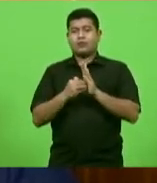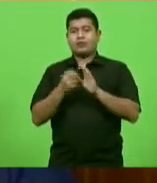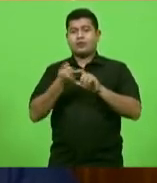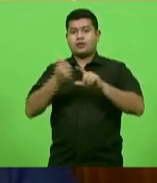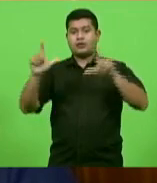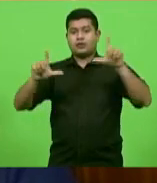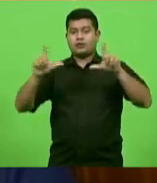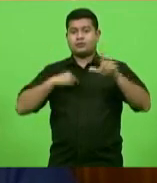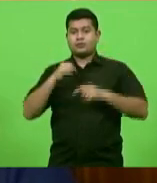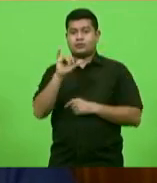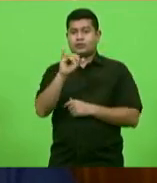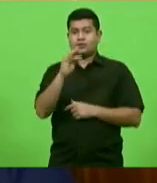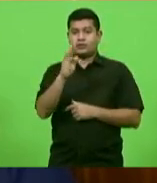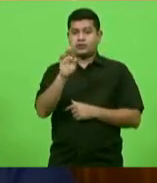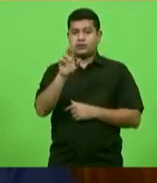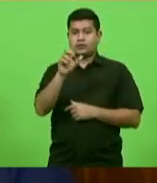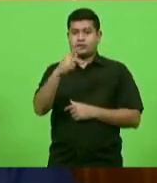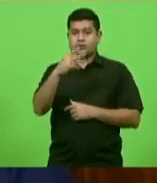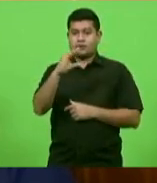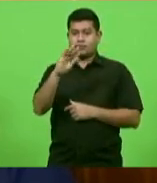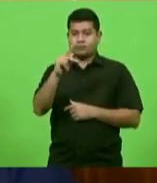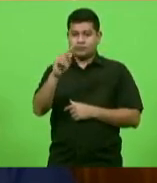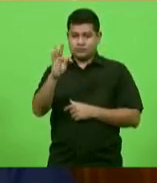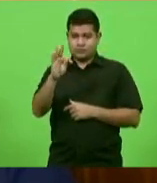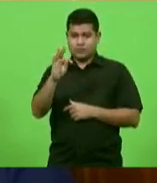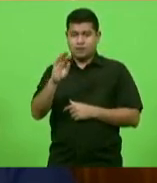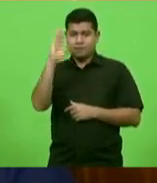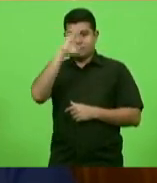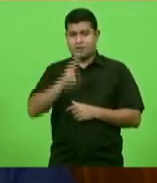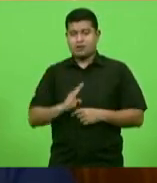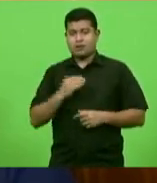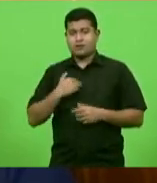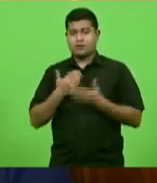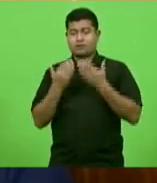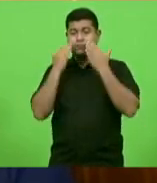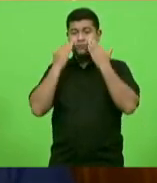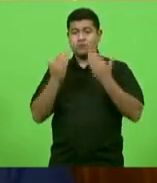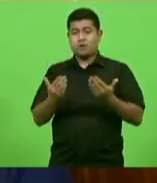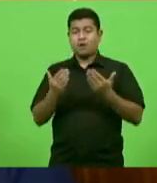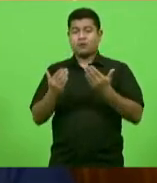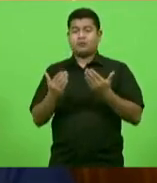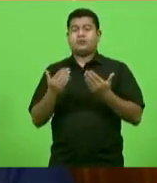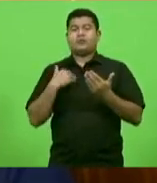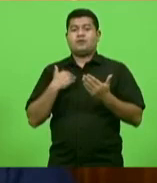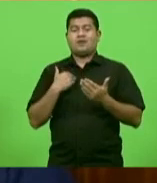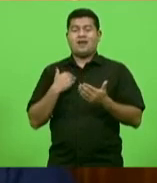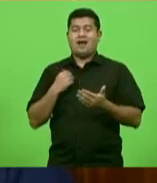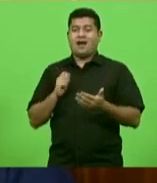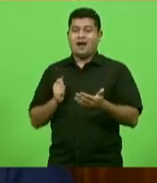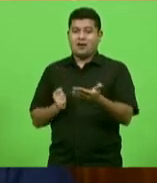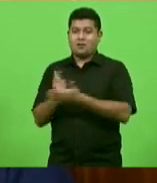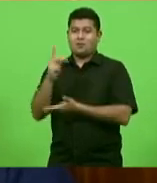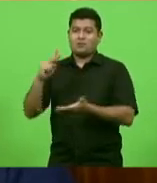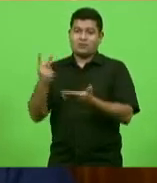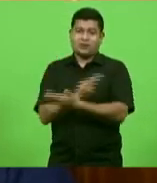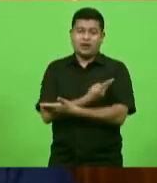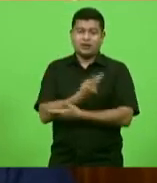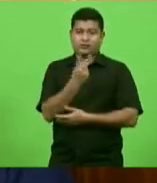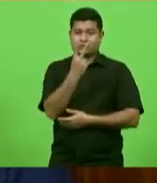do Intercept Brasil, que trouxe à tona a malfadada compra dos 200 respiradores